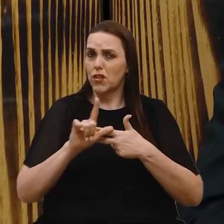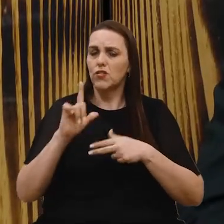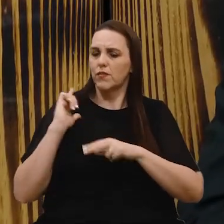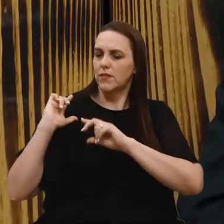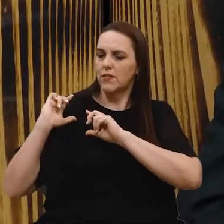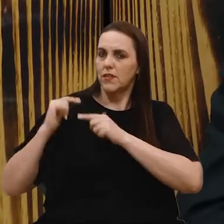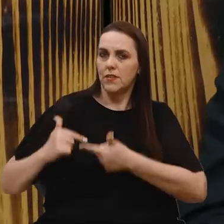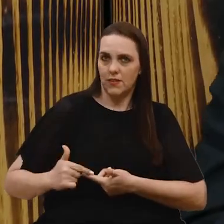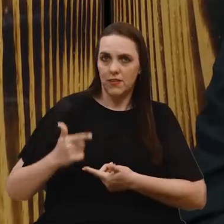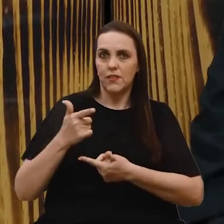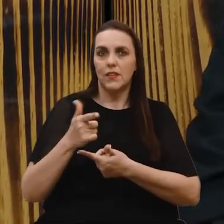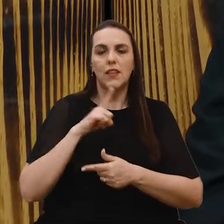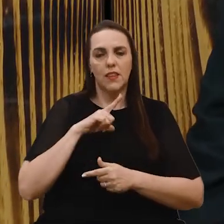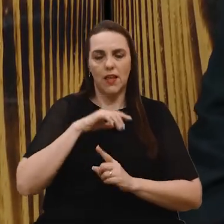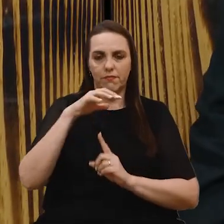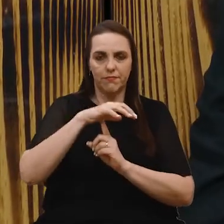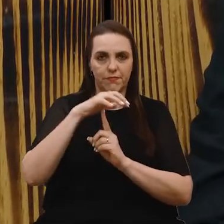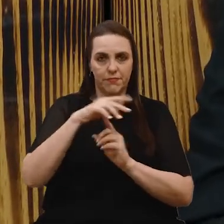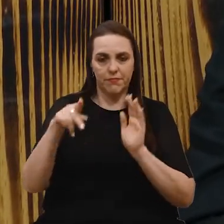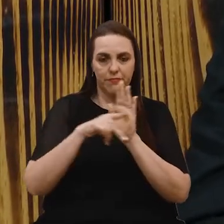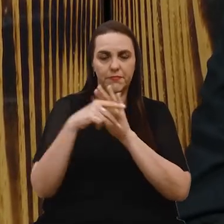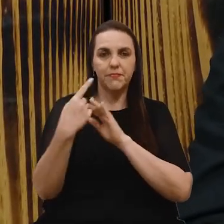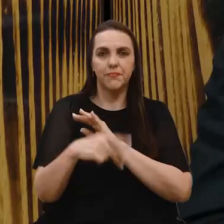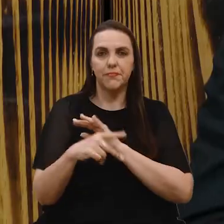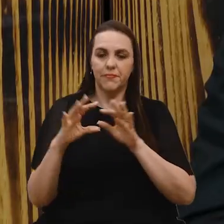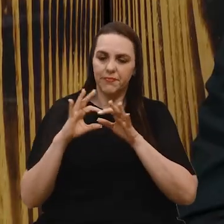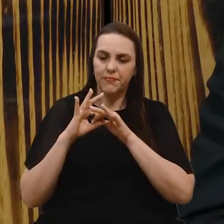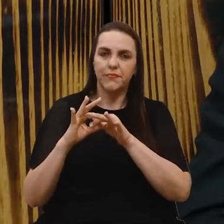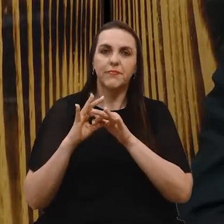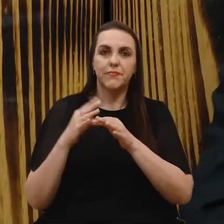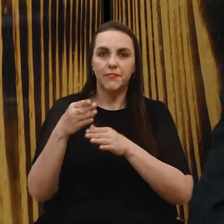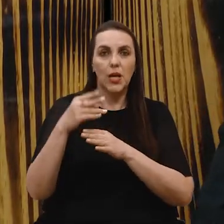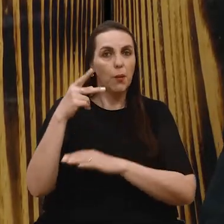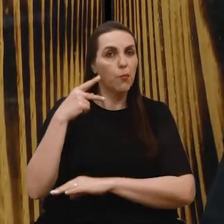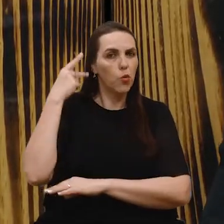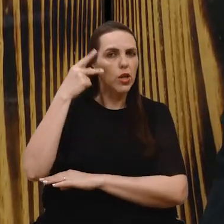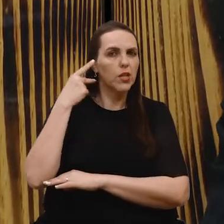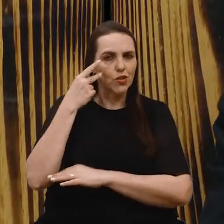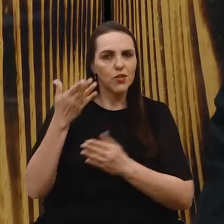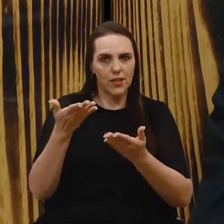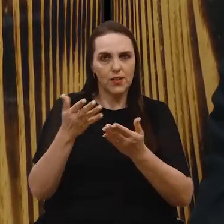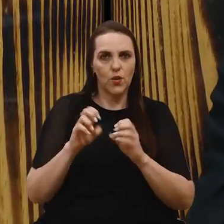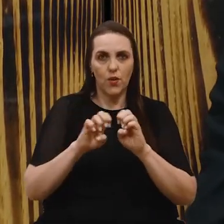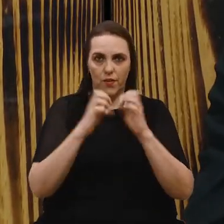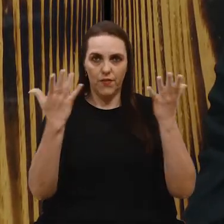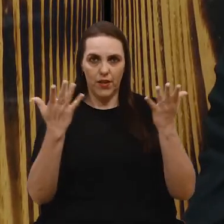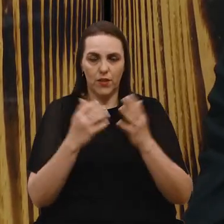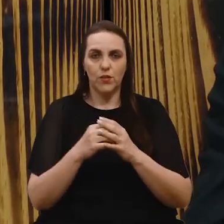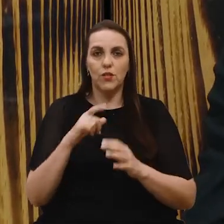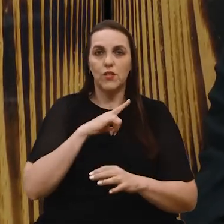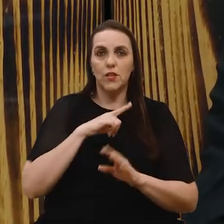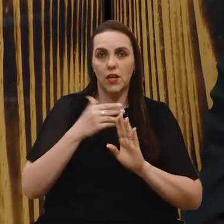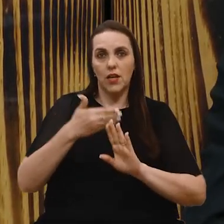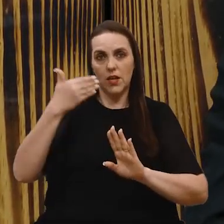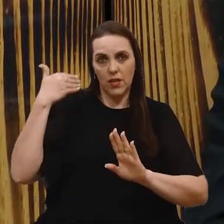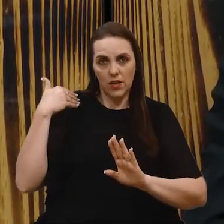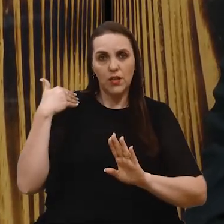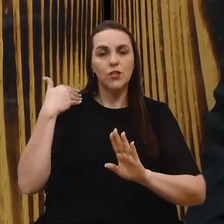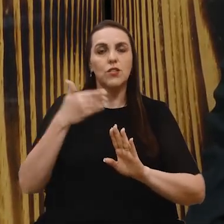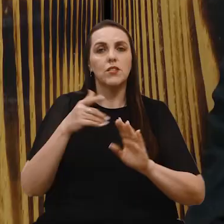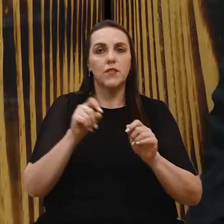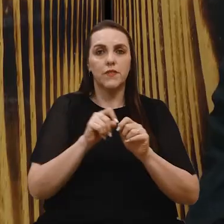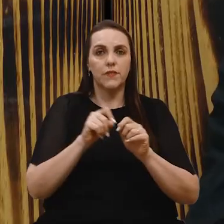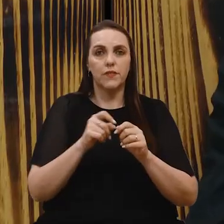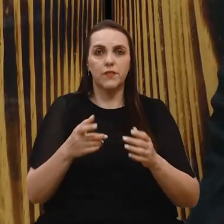essa tradição também de ter estande próprio e se integrar também com a parte política do evento. Nós tivemos, antes da